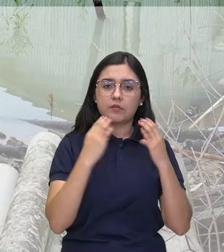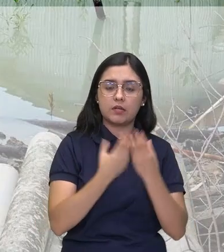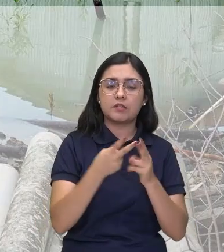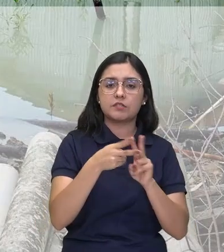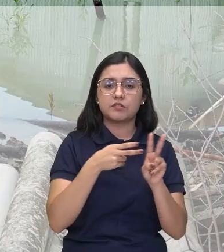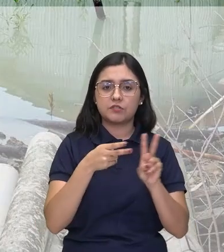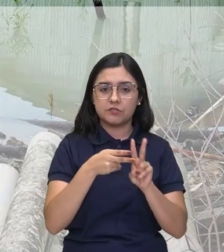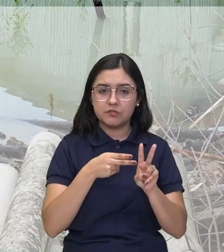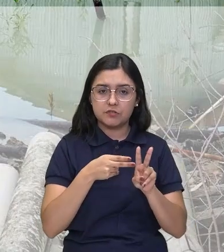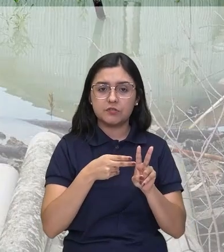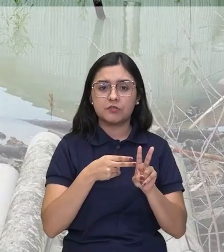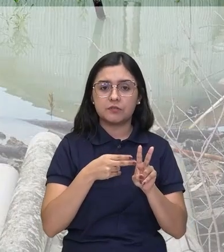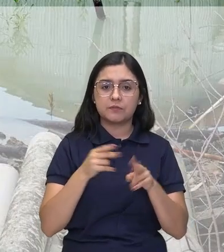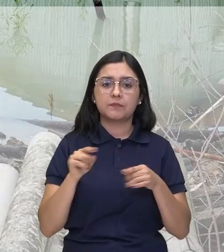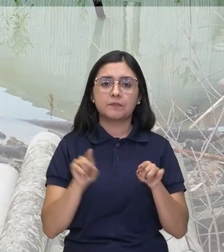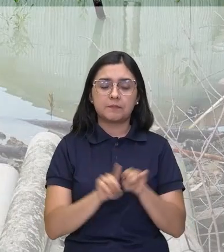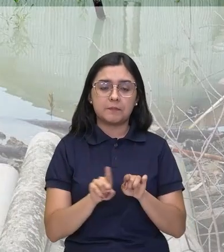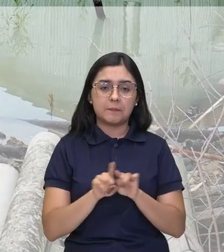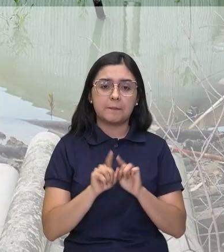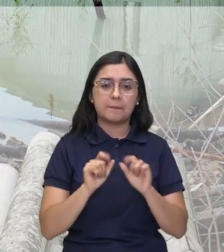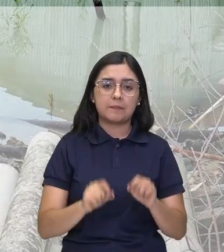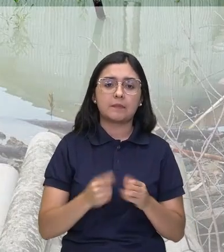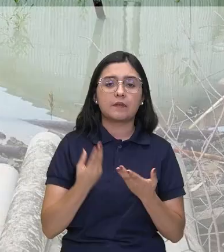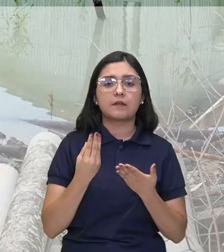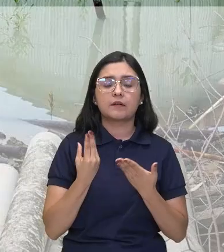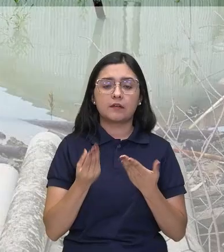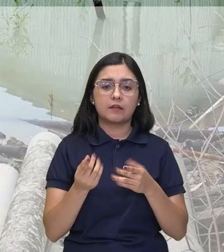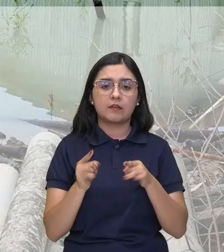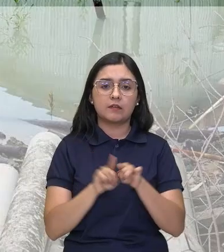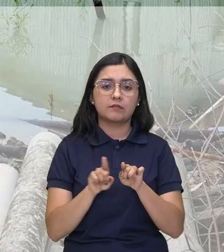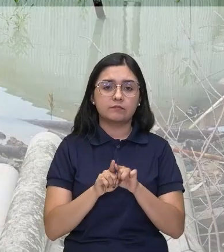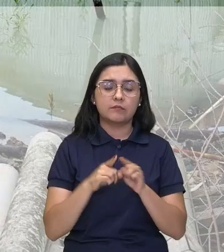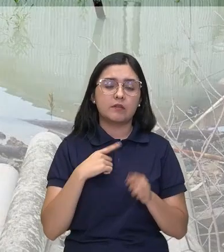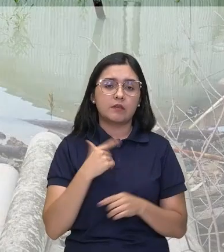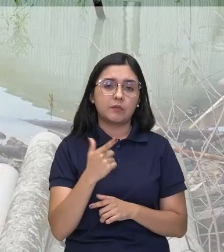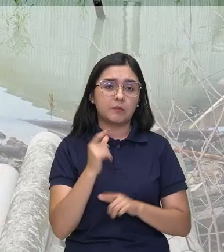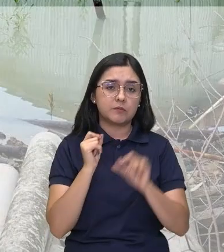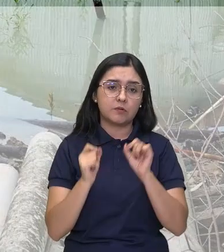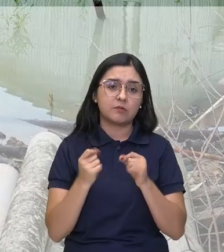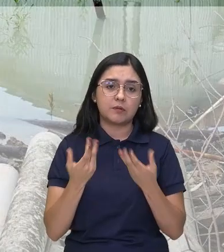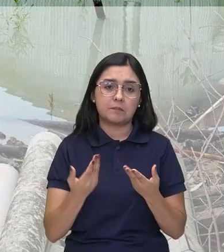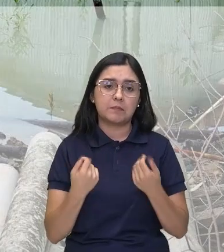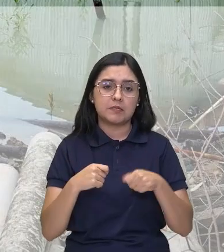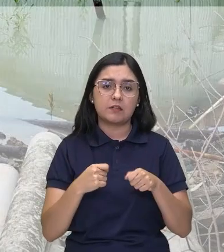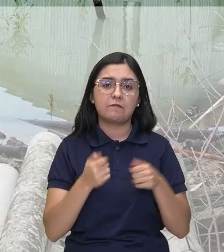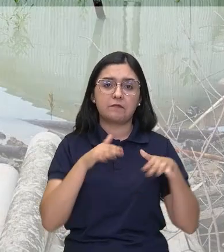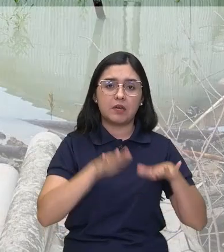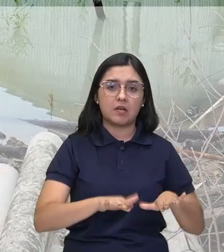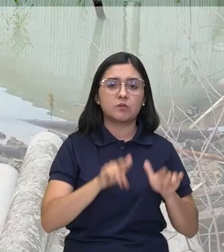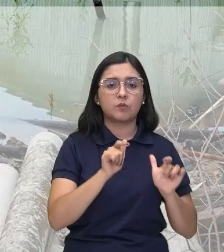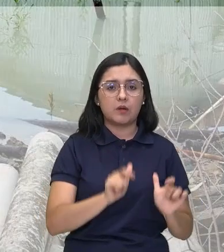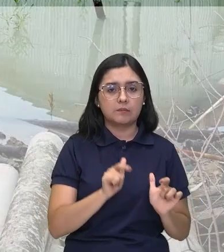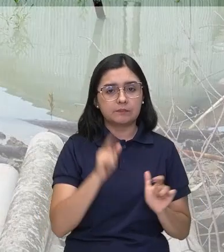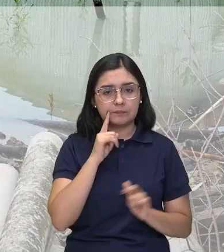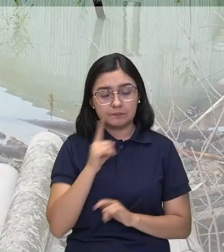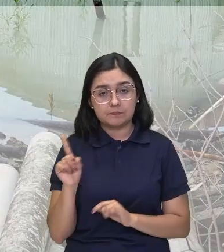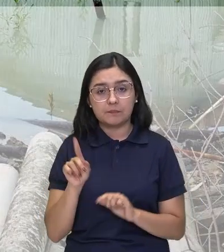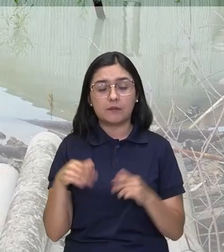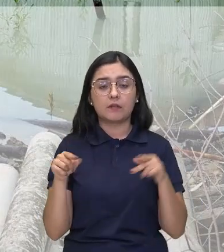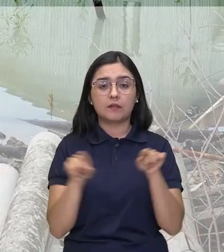Pessoas de menor poder aquisitivo que, por falta de opção, acabam ficando para cá. Então existe um problema também, pessoal,